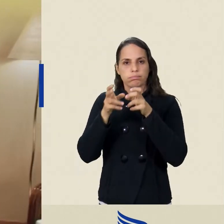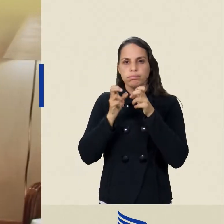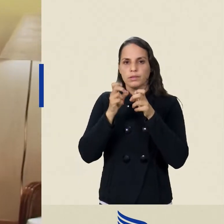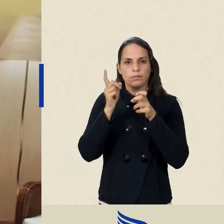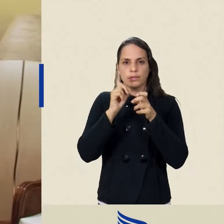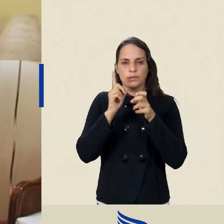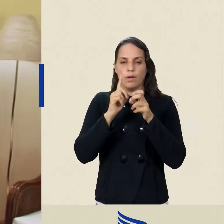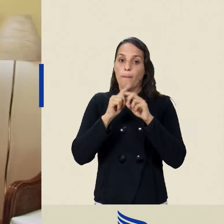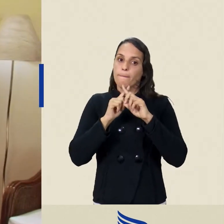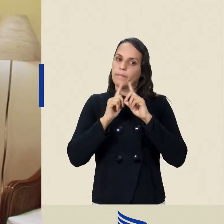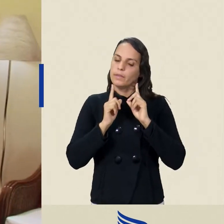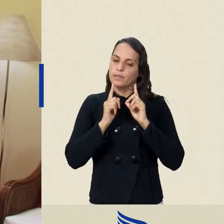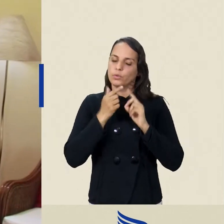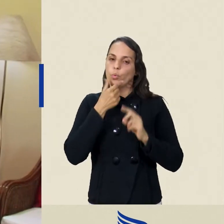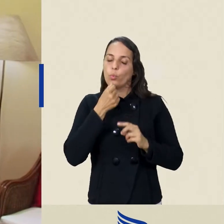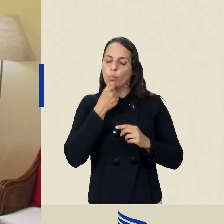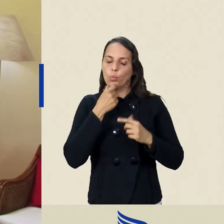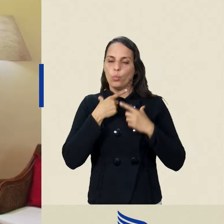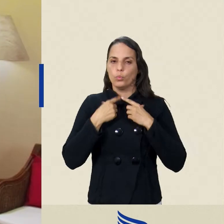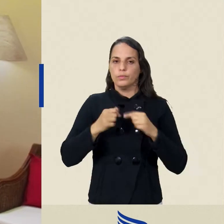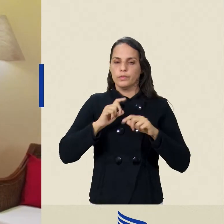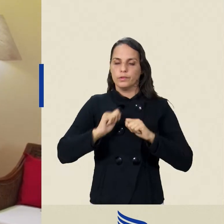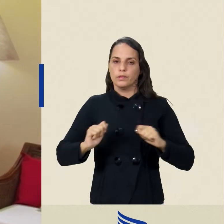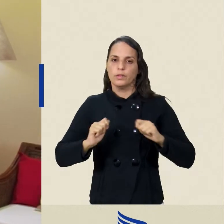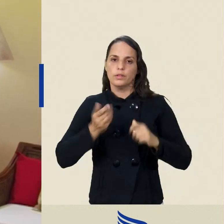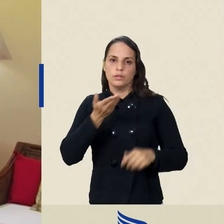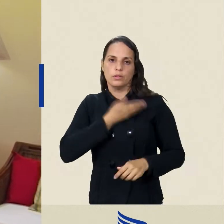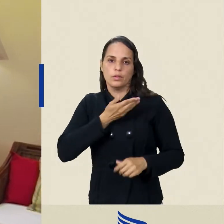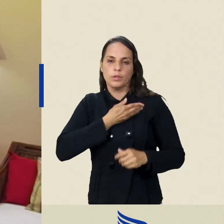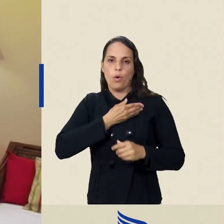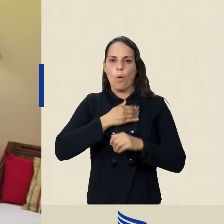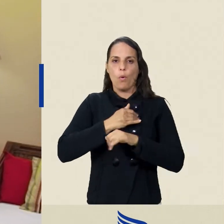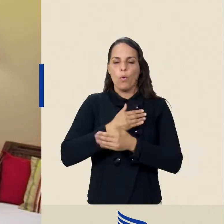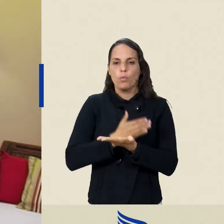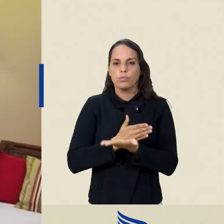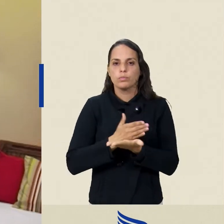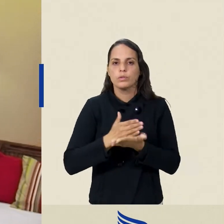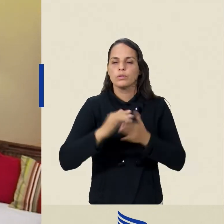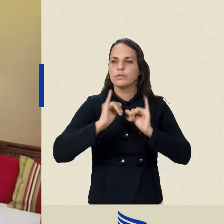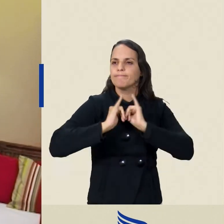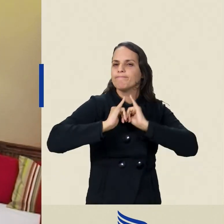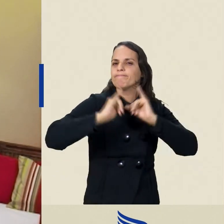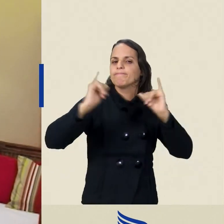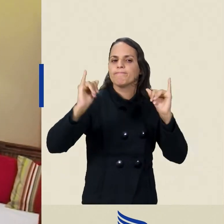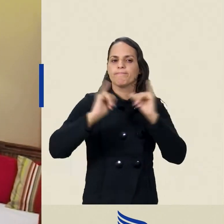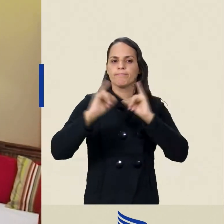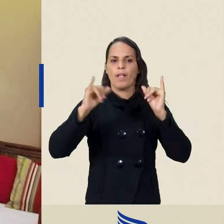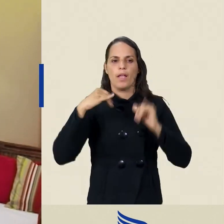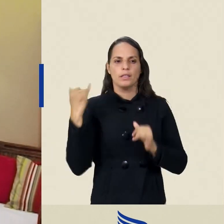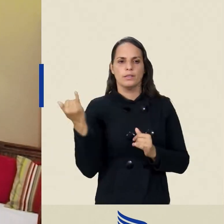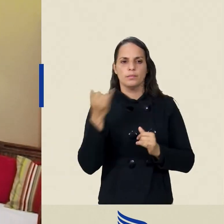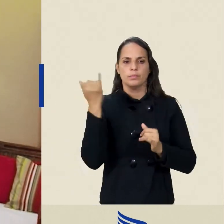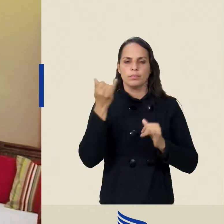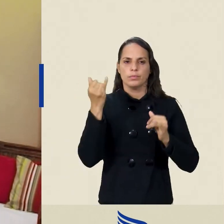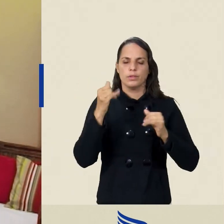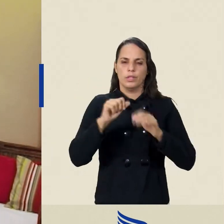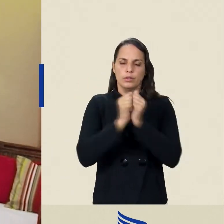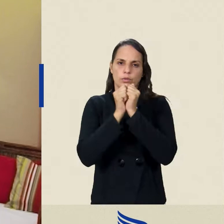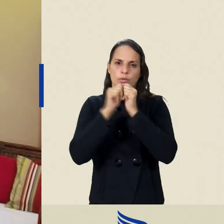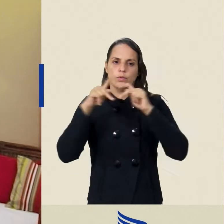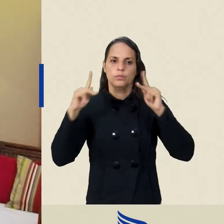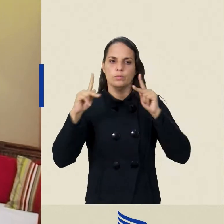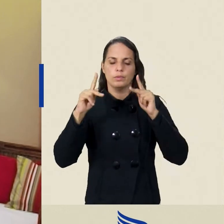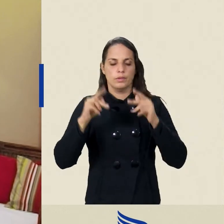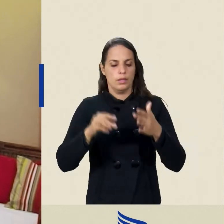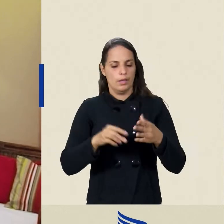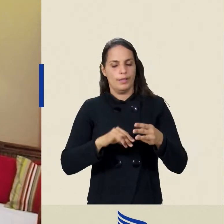mensagem, Guilherme Miller e seus colaboradores começaram a levar ao mundo as mais importantes mensagens do Apocalipse, a